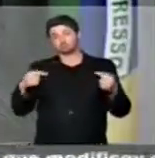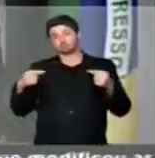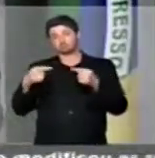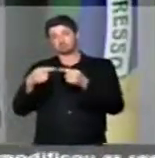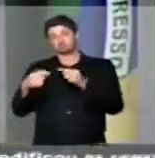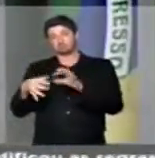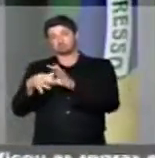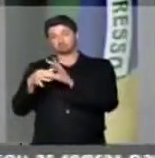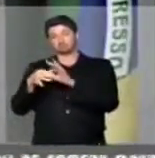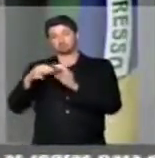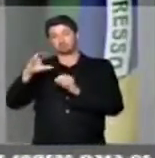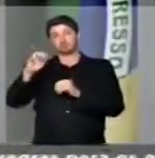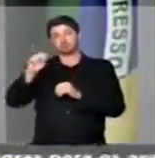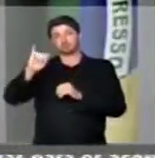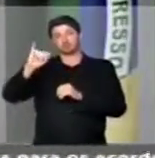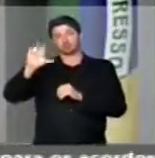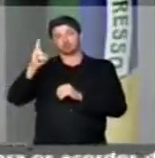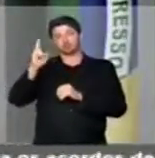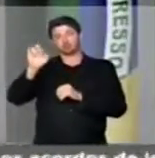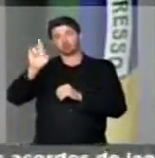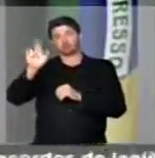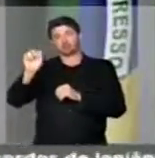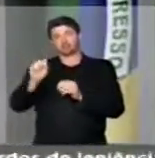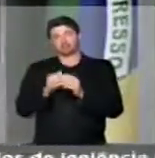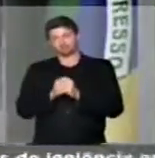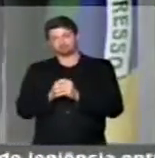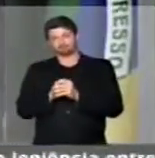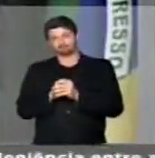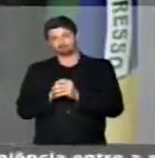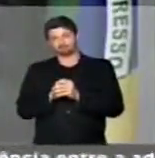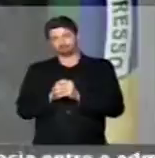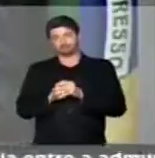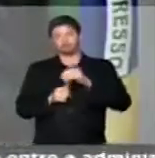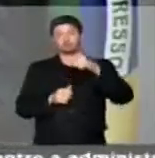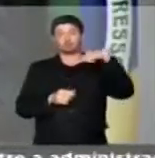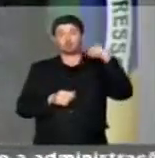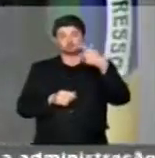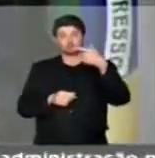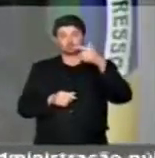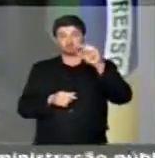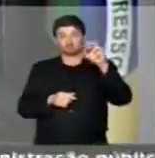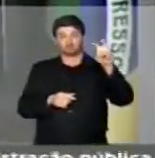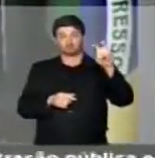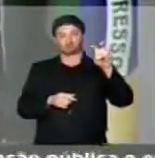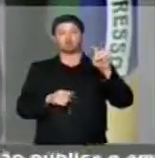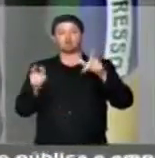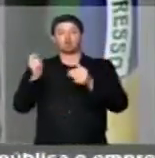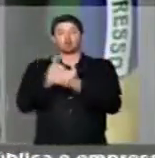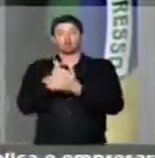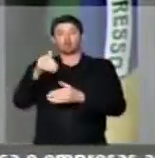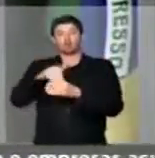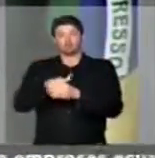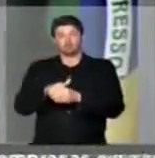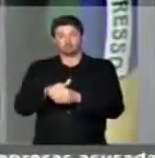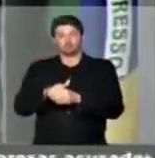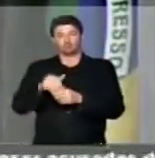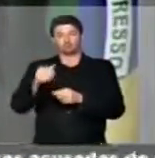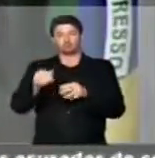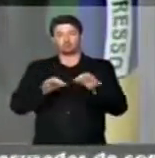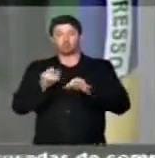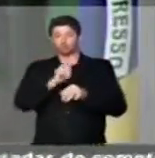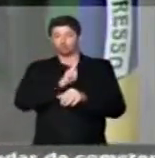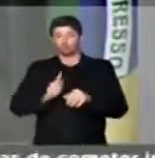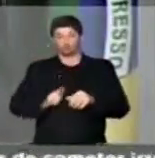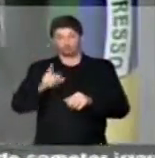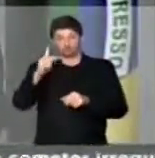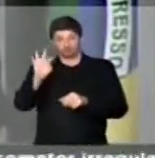ligado a Carlinhos Cachoeira. Em 2005, o esquema de compra de votos comandado pelo